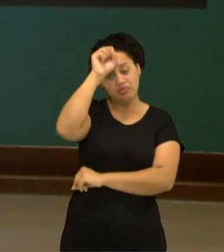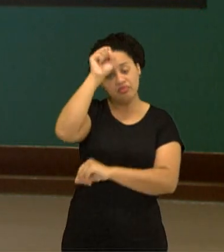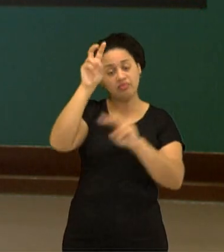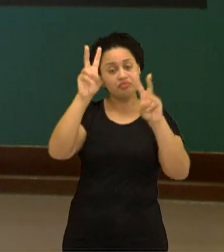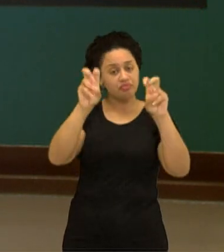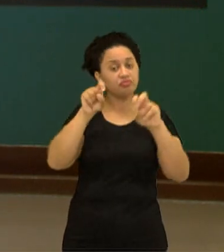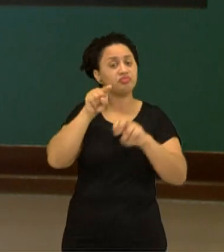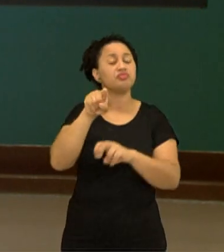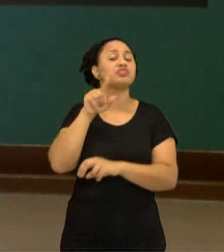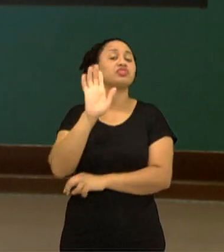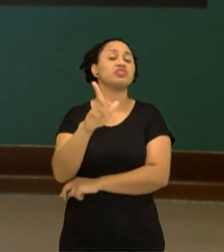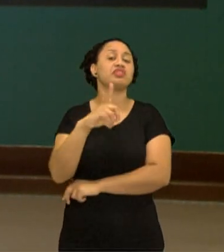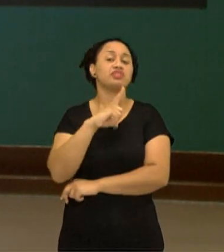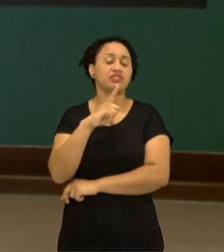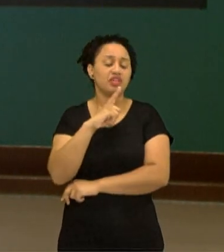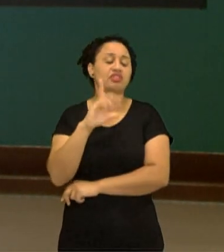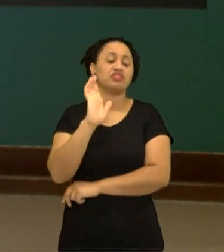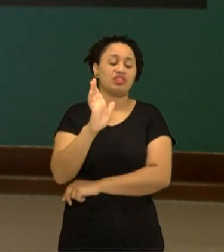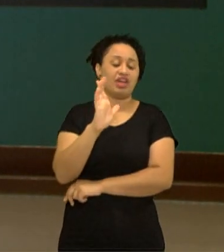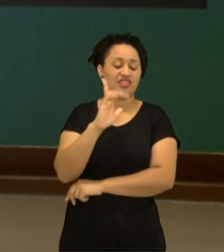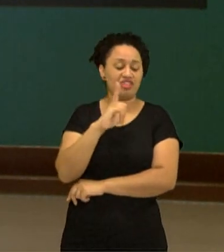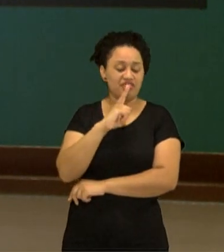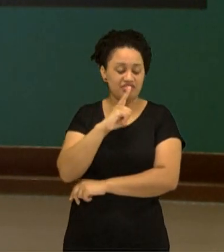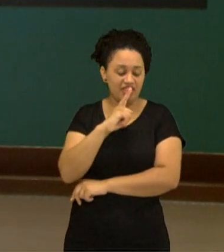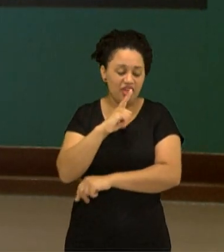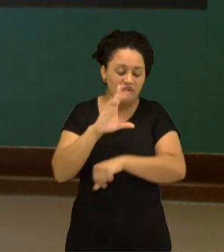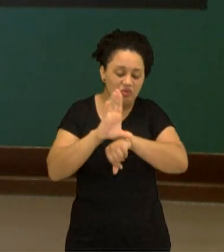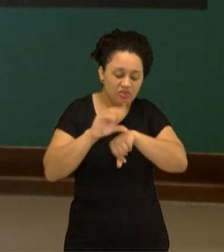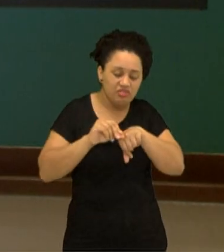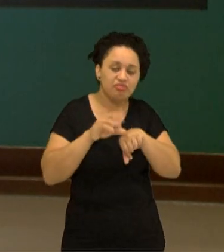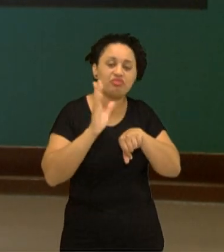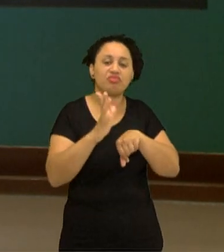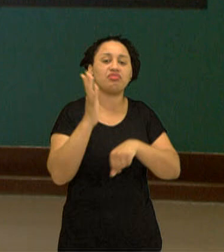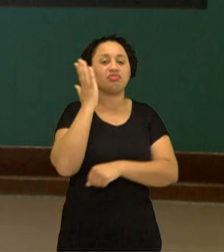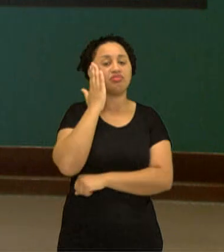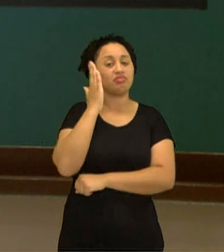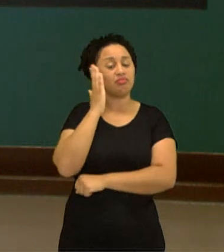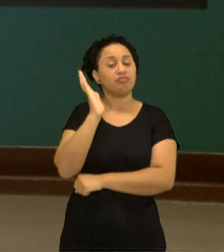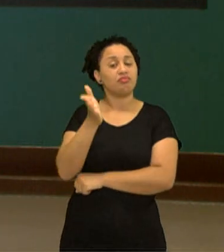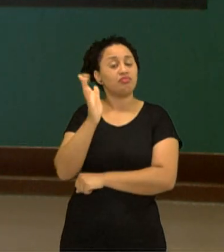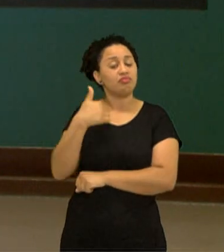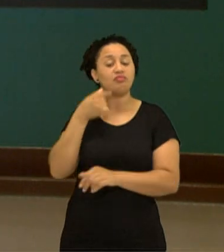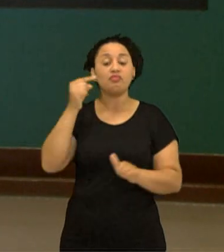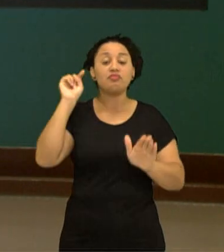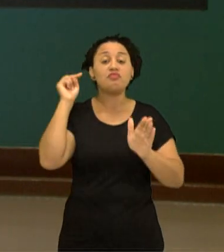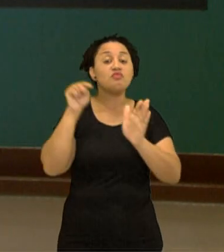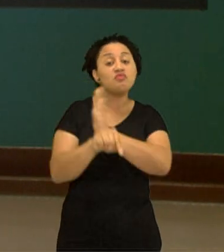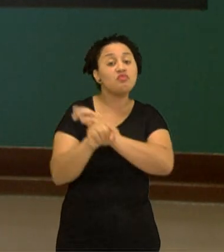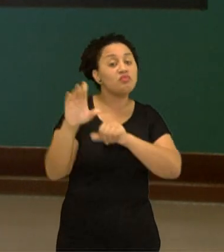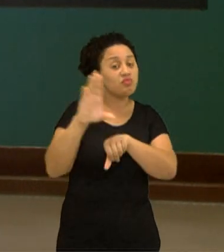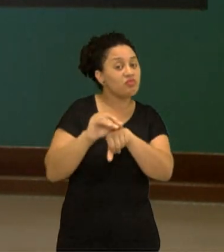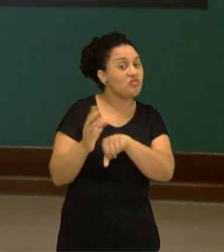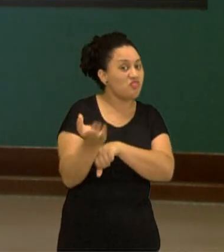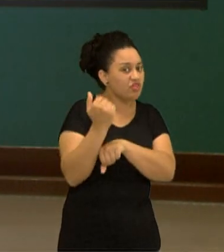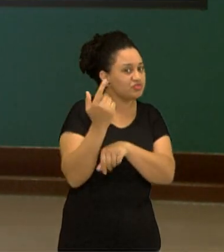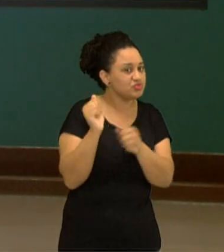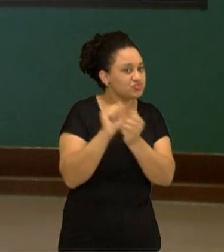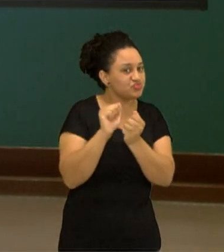que você já tem uma ideia, que você já tem um conhecimento e nós vamos aprofundar ele juntos. Então, vamos